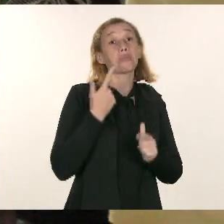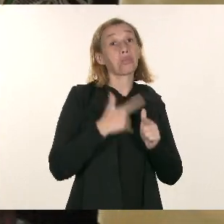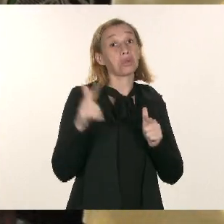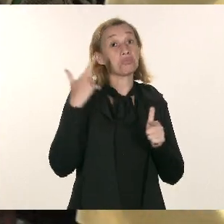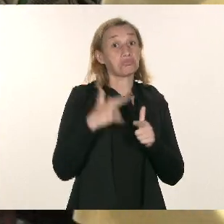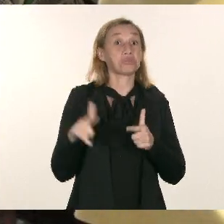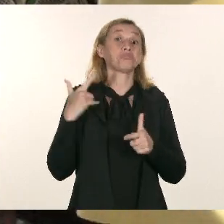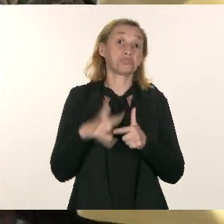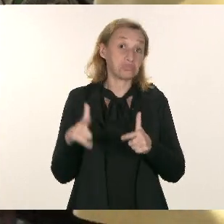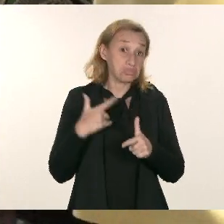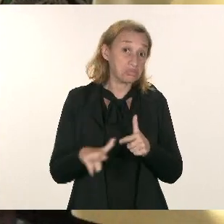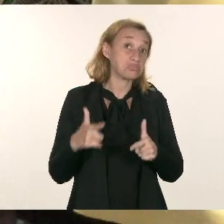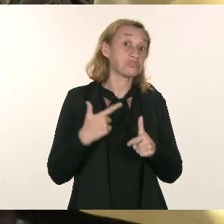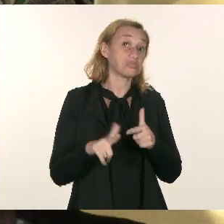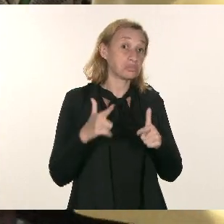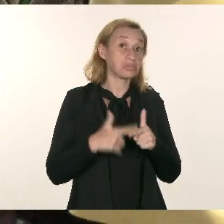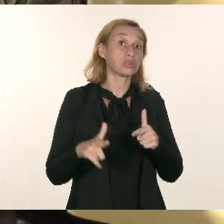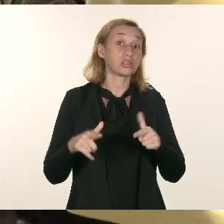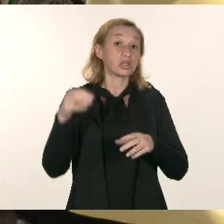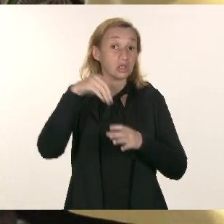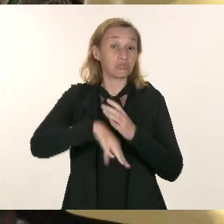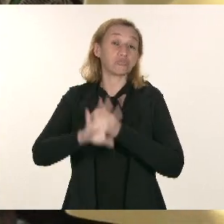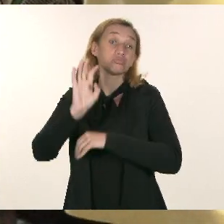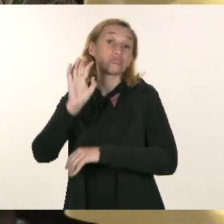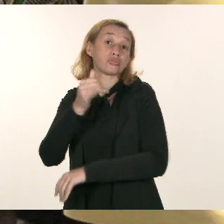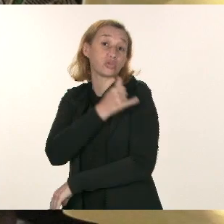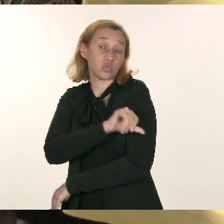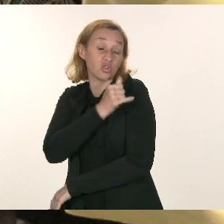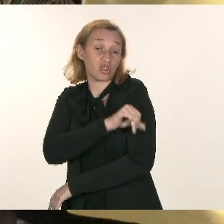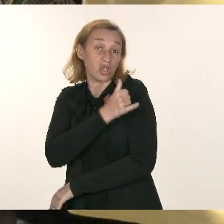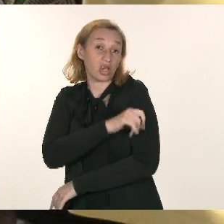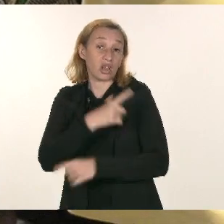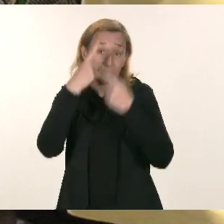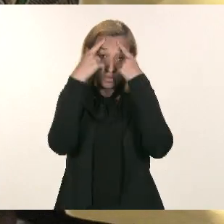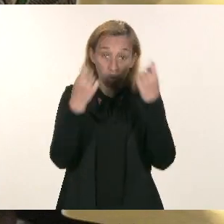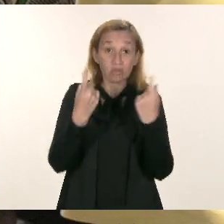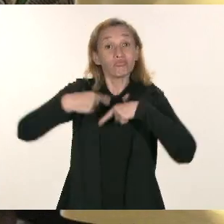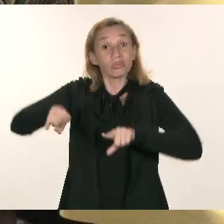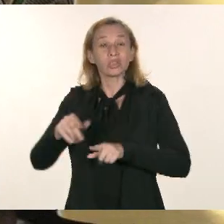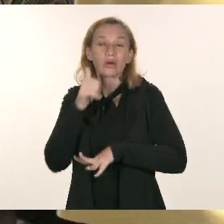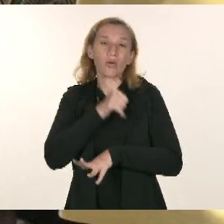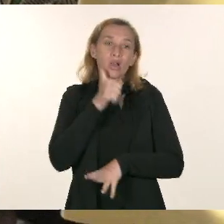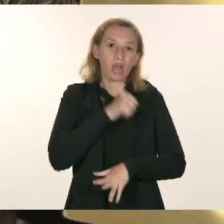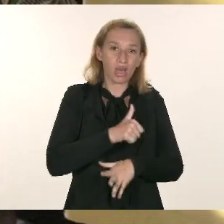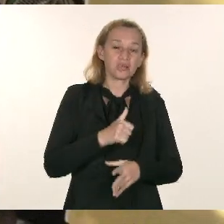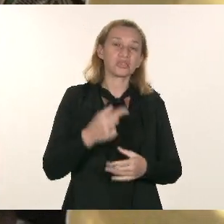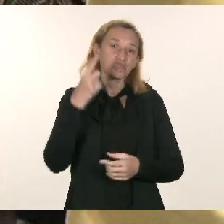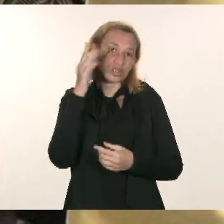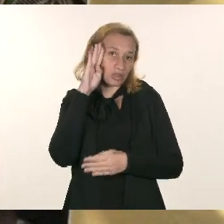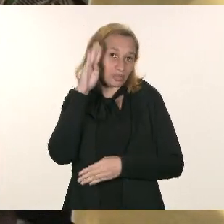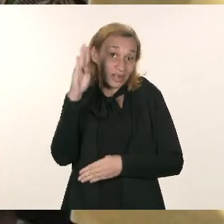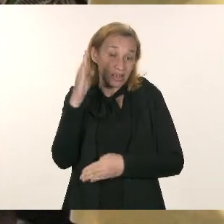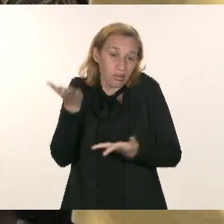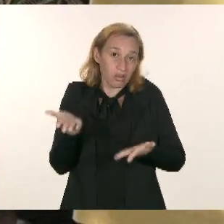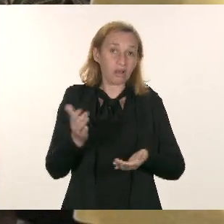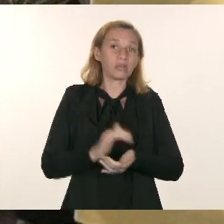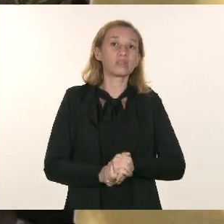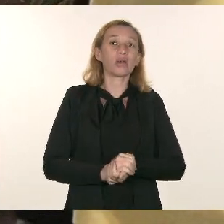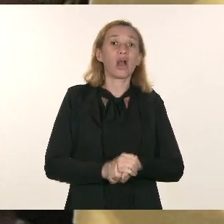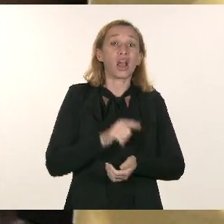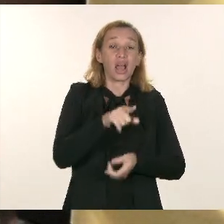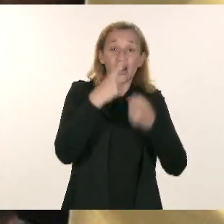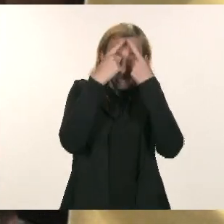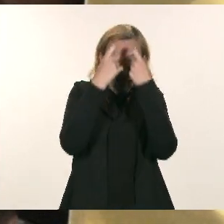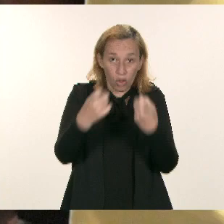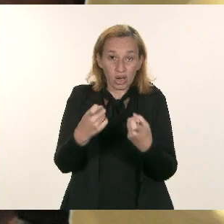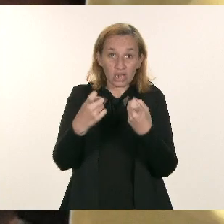problemas enfrentados pelo Rio de Janeiro, que é a violência contra a mulher e, especialmente, aquela violência